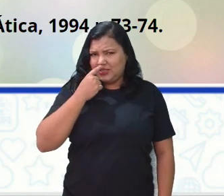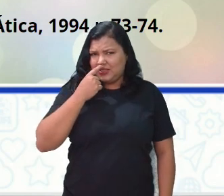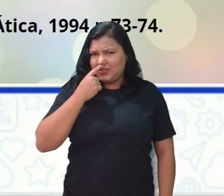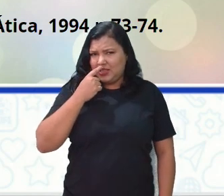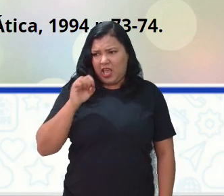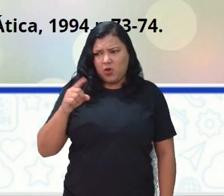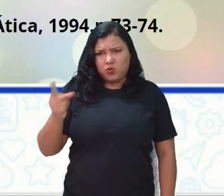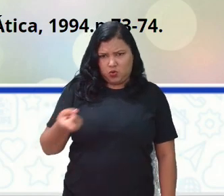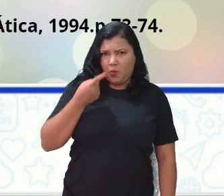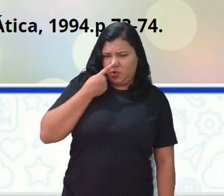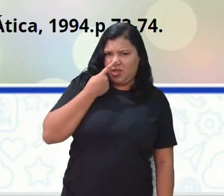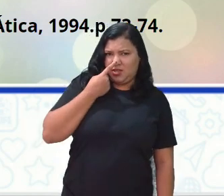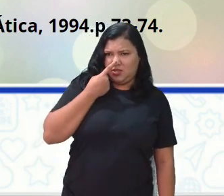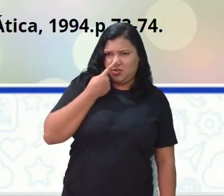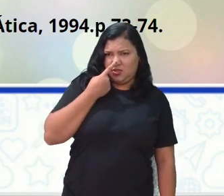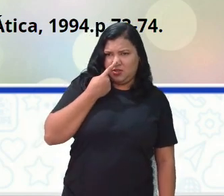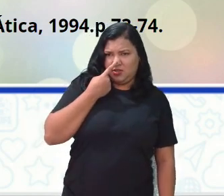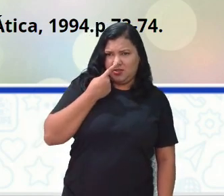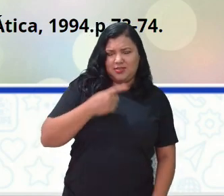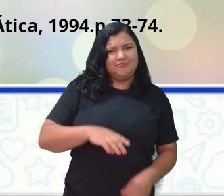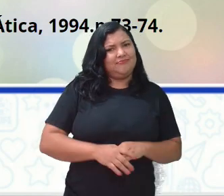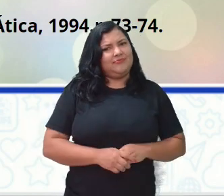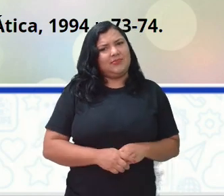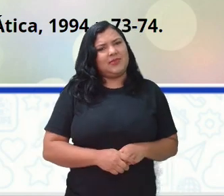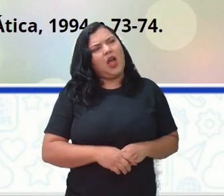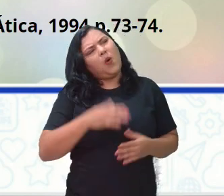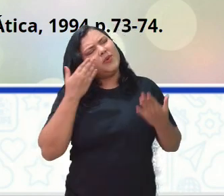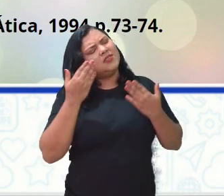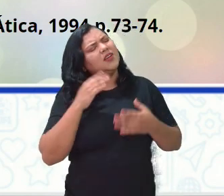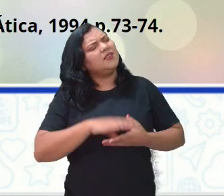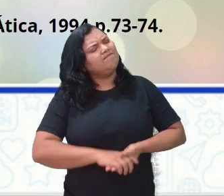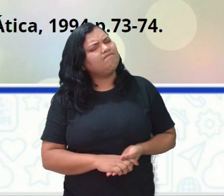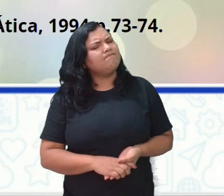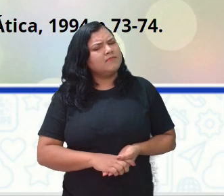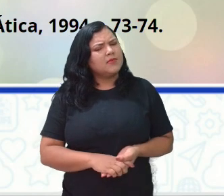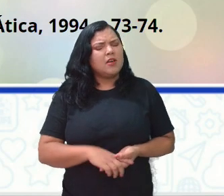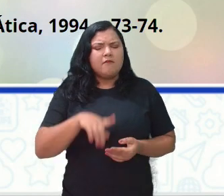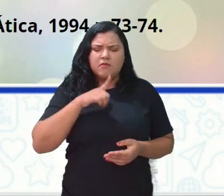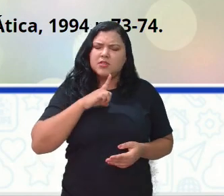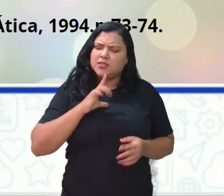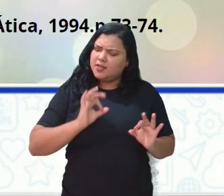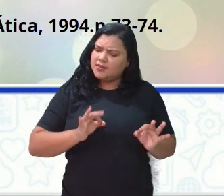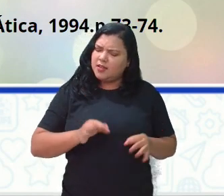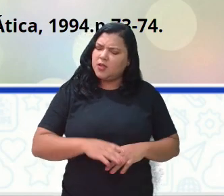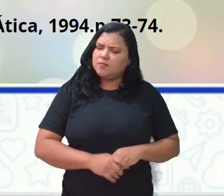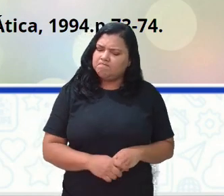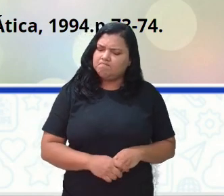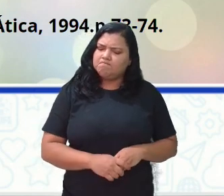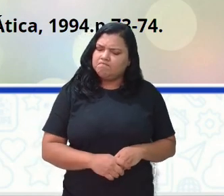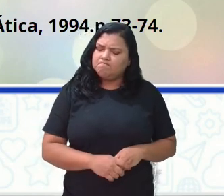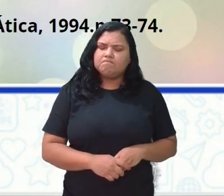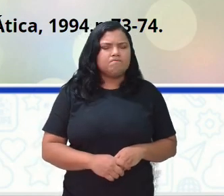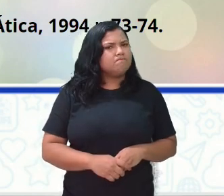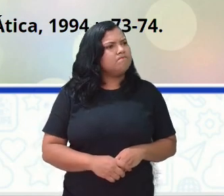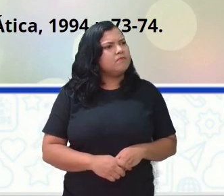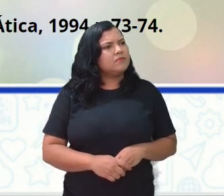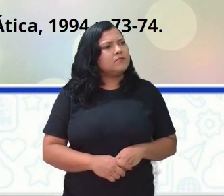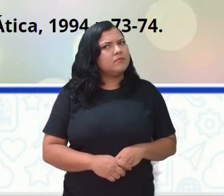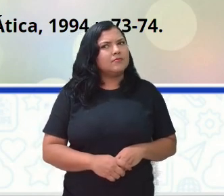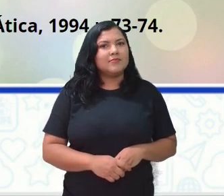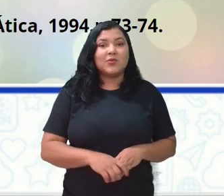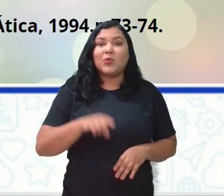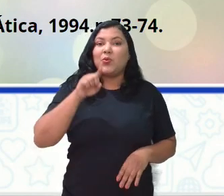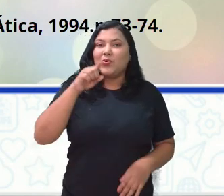sou o meu nariz? Disse o psiquiatra, talvez você tenha razão. O que é que você acha,